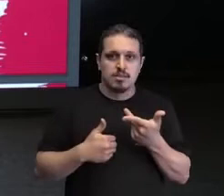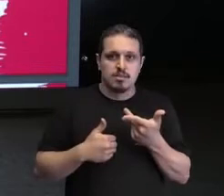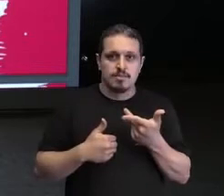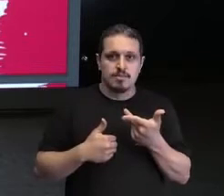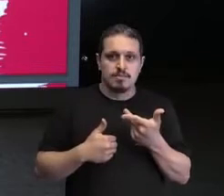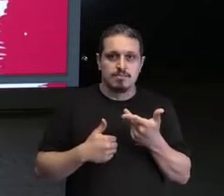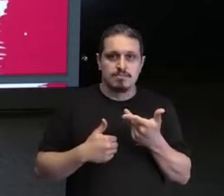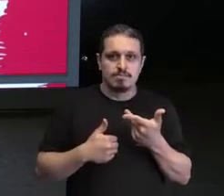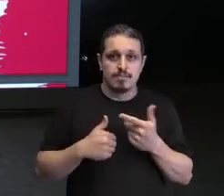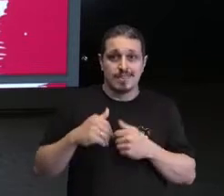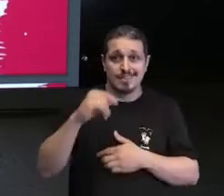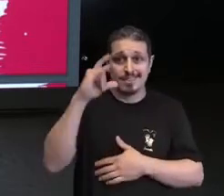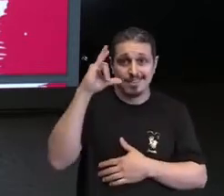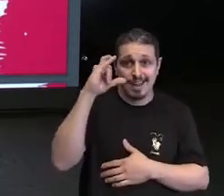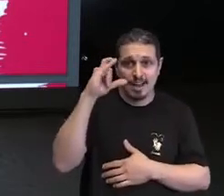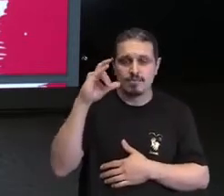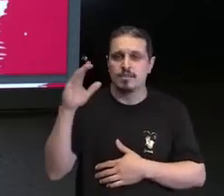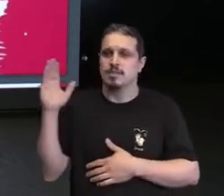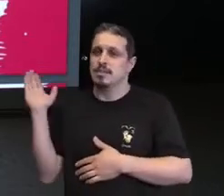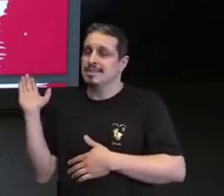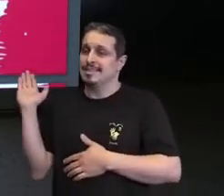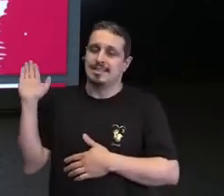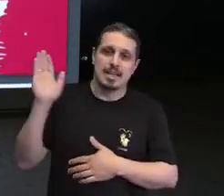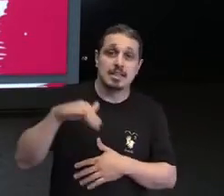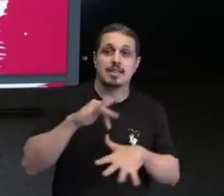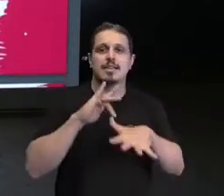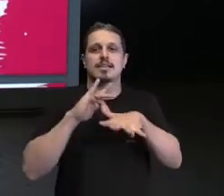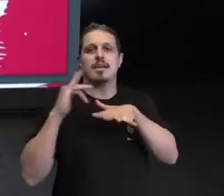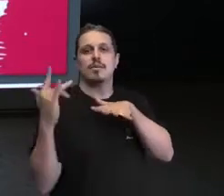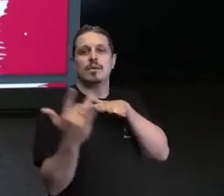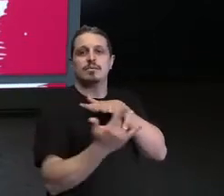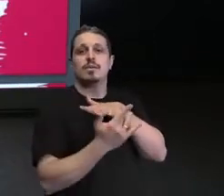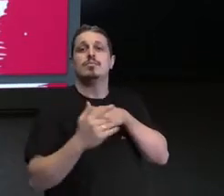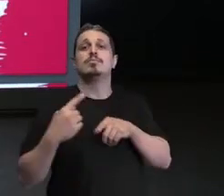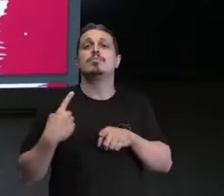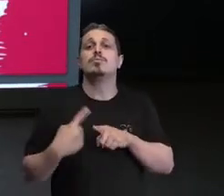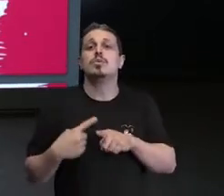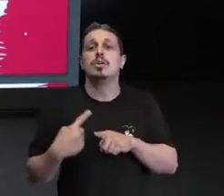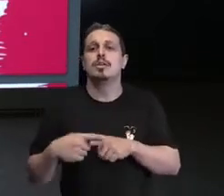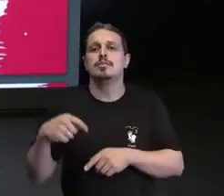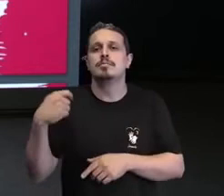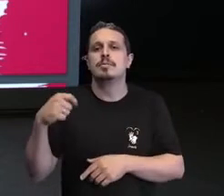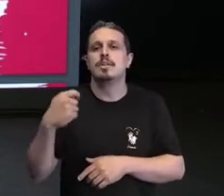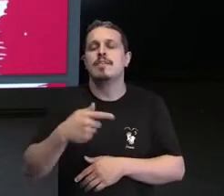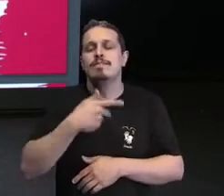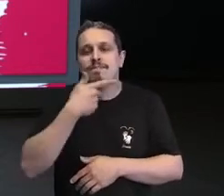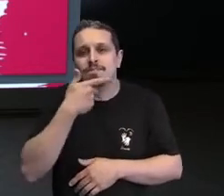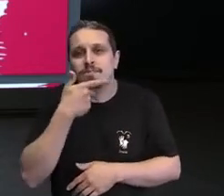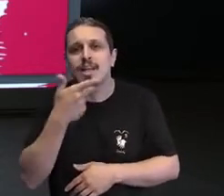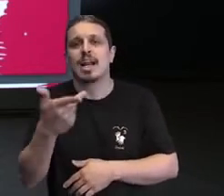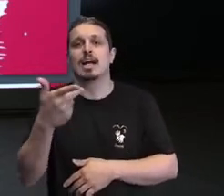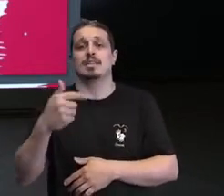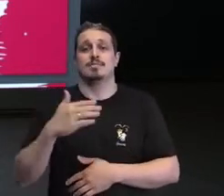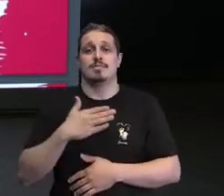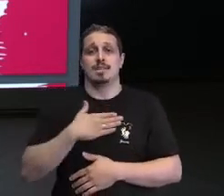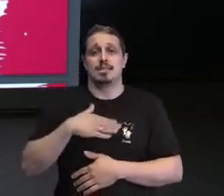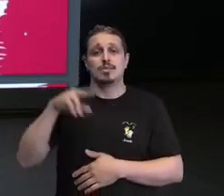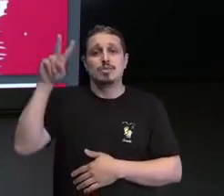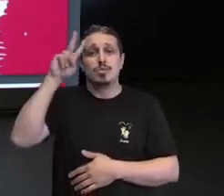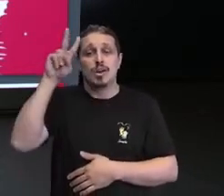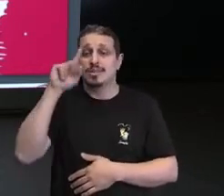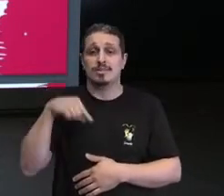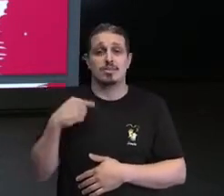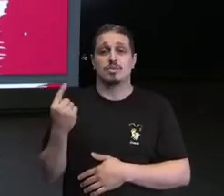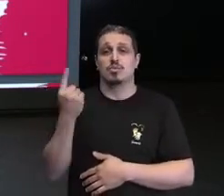Instagram vem e toda essa essa demanda vem para que eu fale para que eu não falei só da minha história para que quando eu esteja